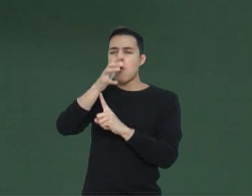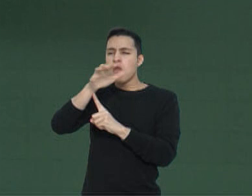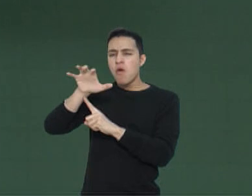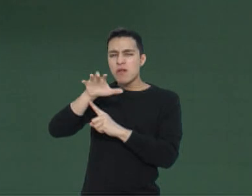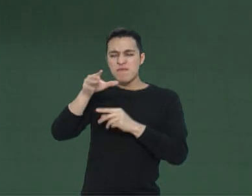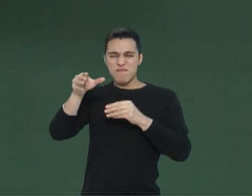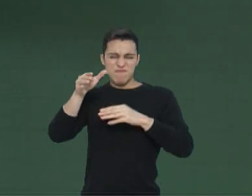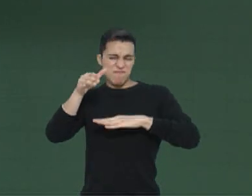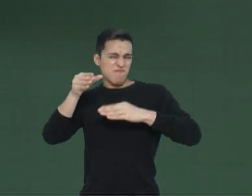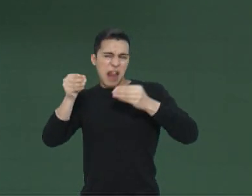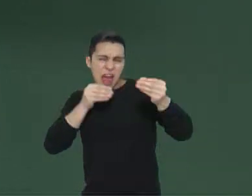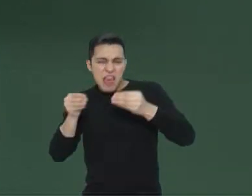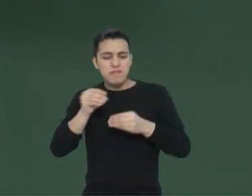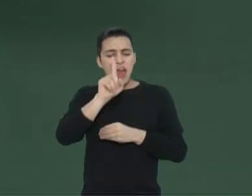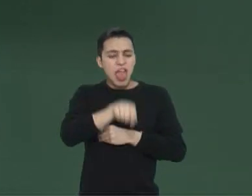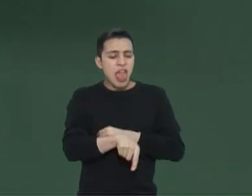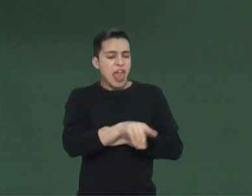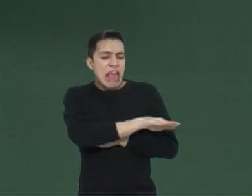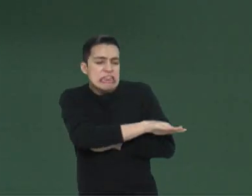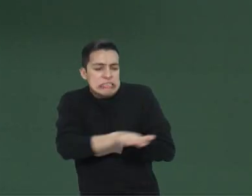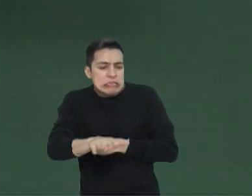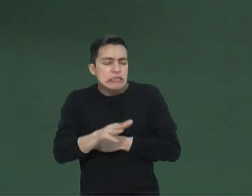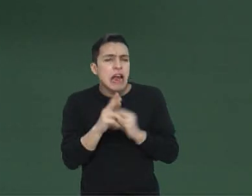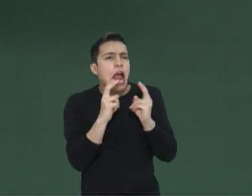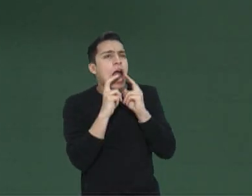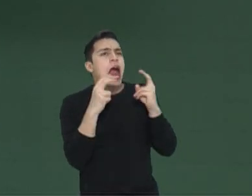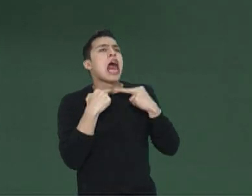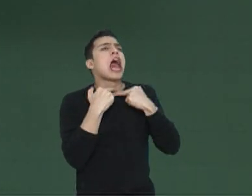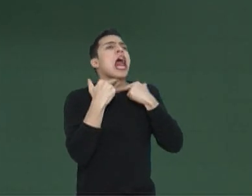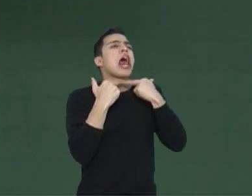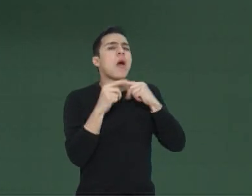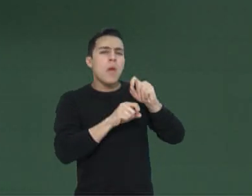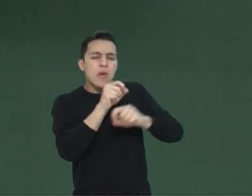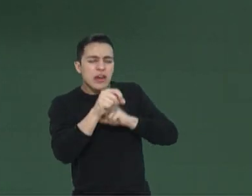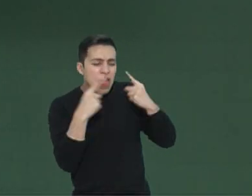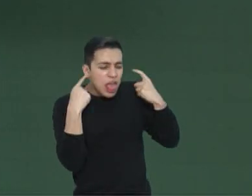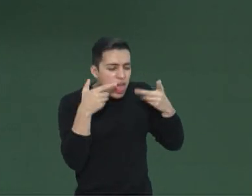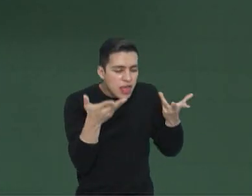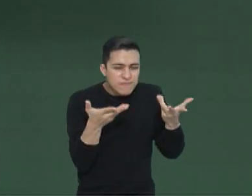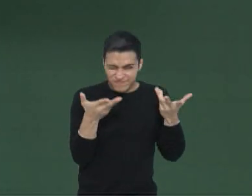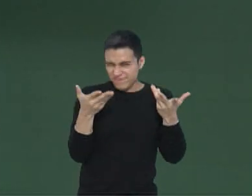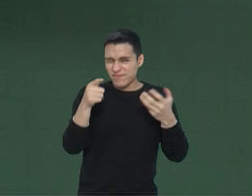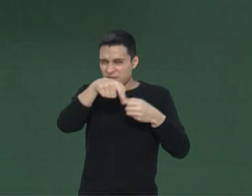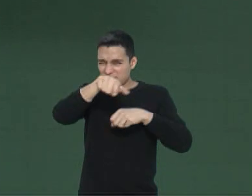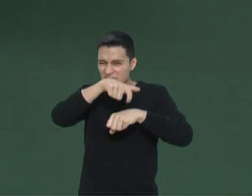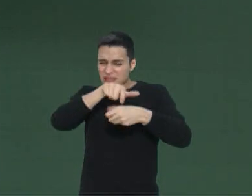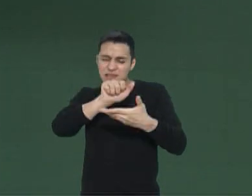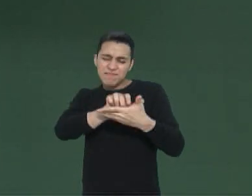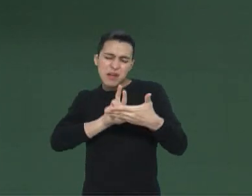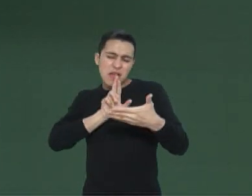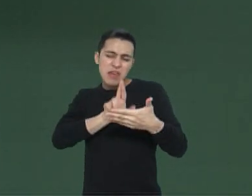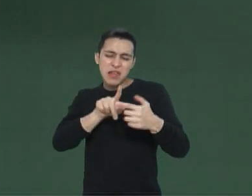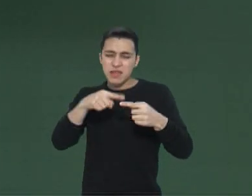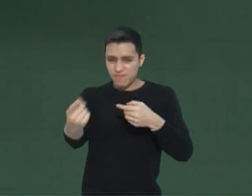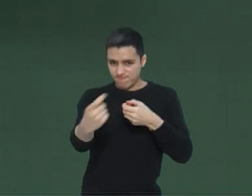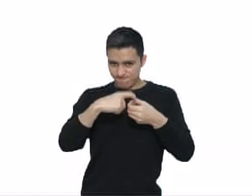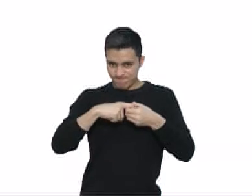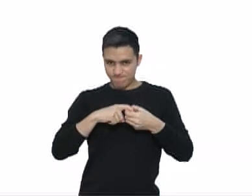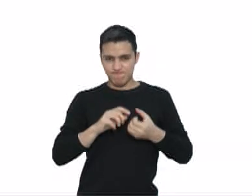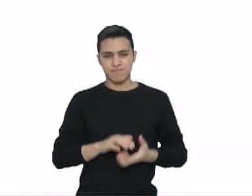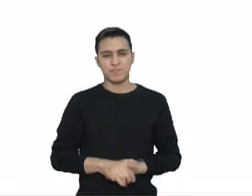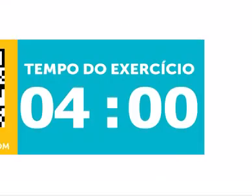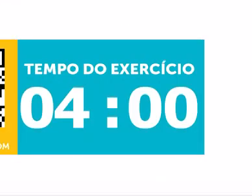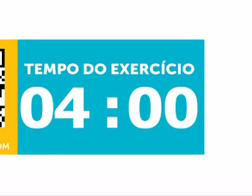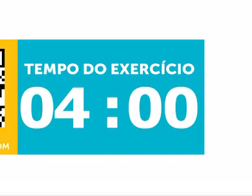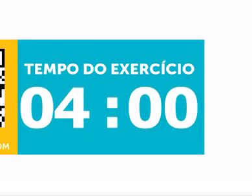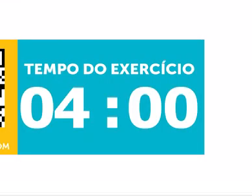som emitido por uma criança, que é o seu irmão mais novo? Você vai fazer esse exercício em alguns minutos e logo retornaremos.